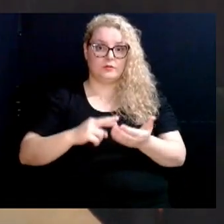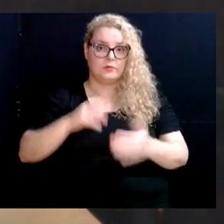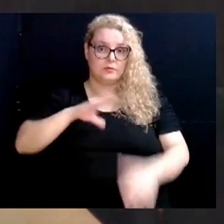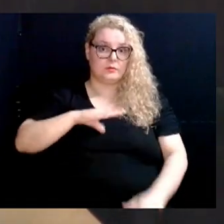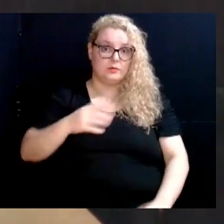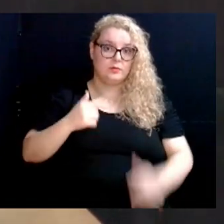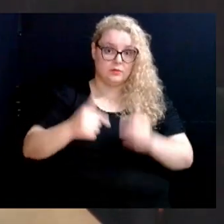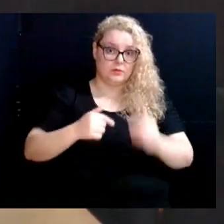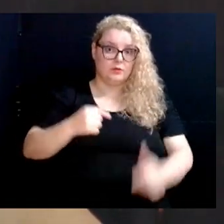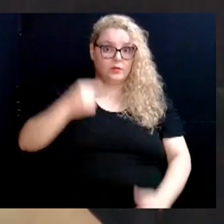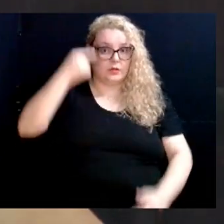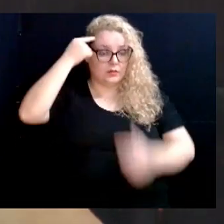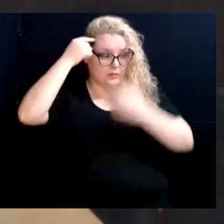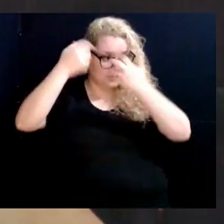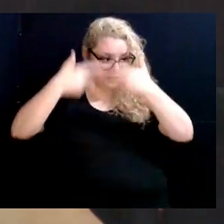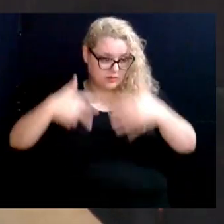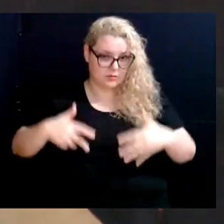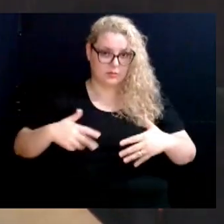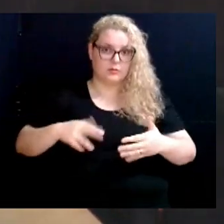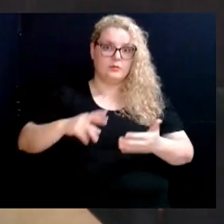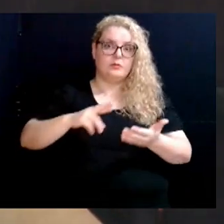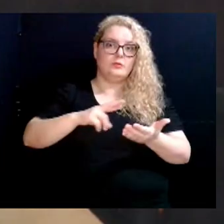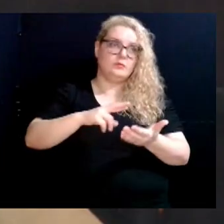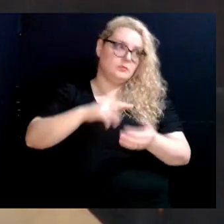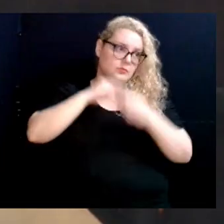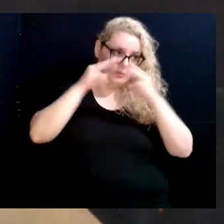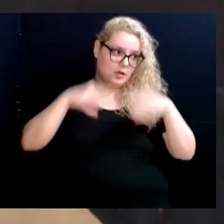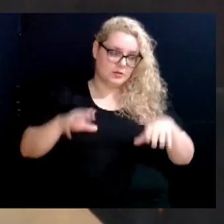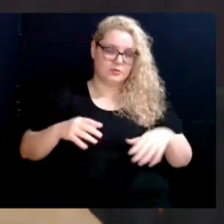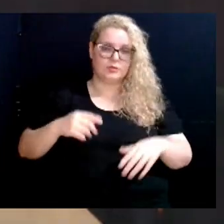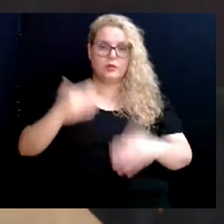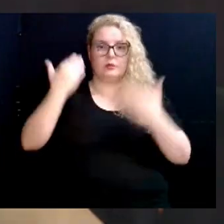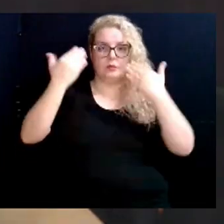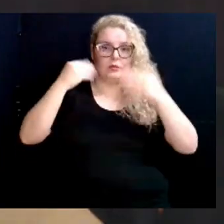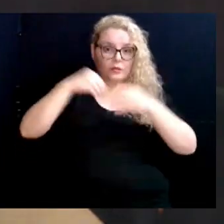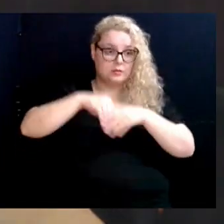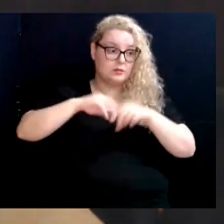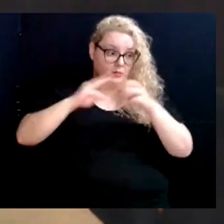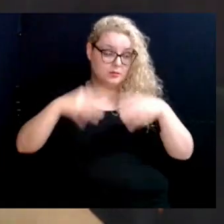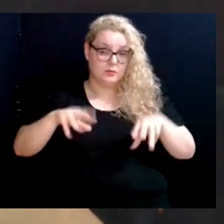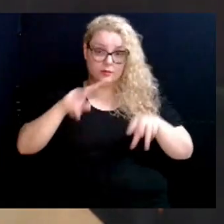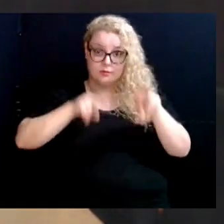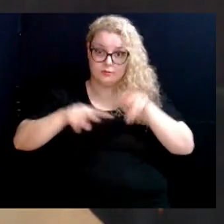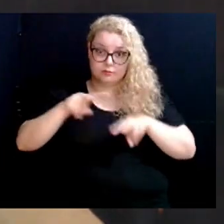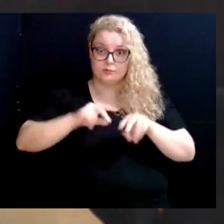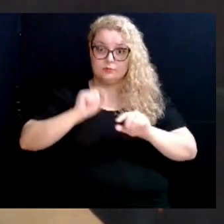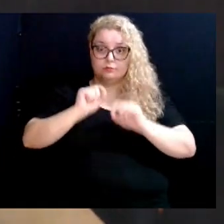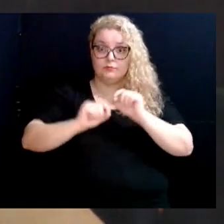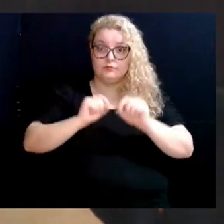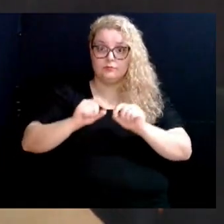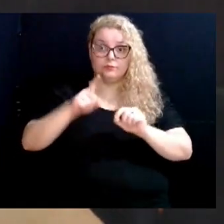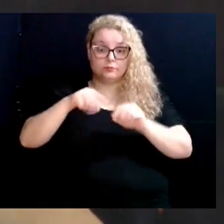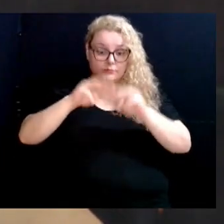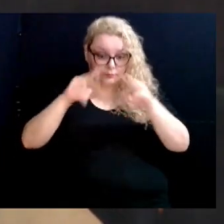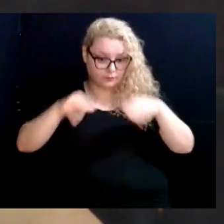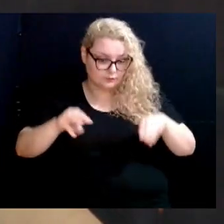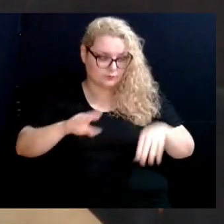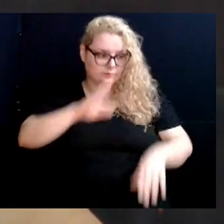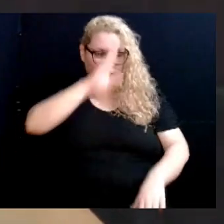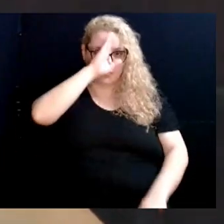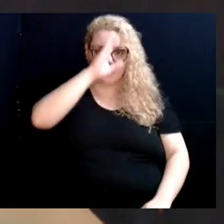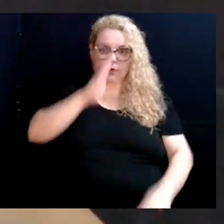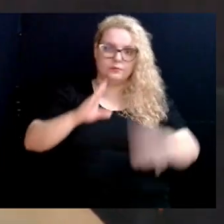com neuromarketing, que é a psicologia no marketing. Então a gente consegue visualizar também o que muito é do marketing, principalmente